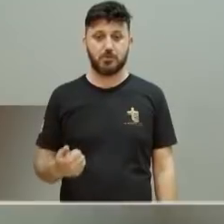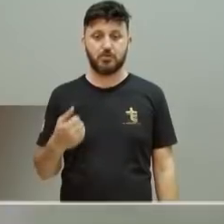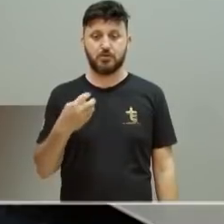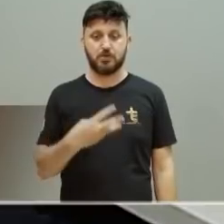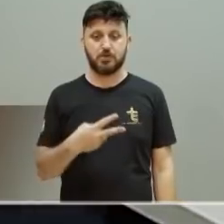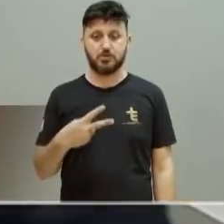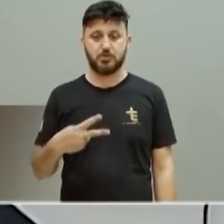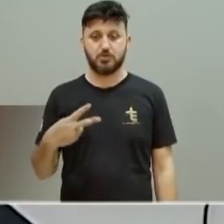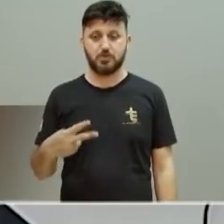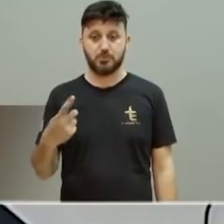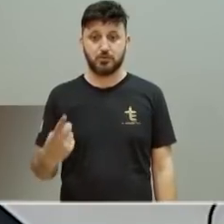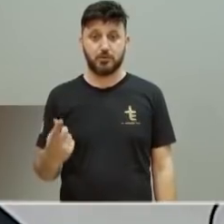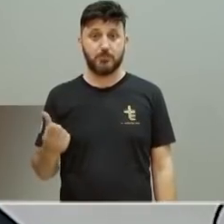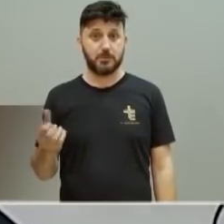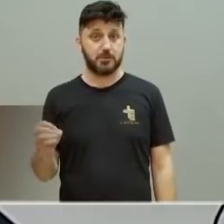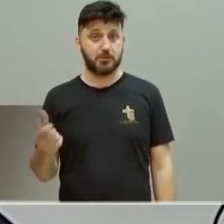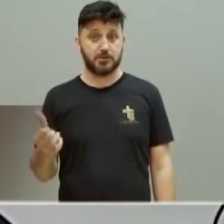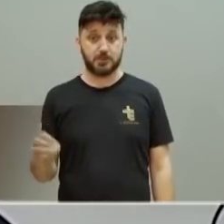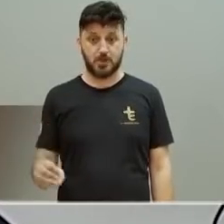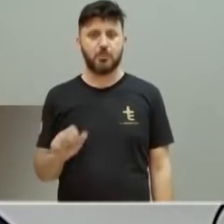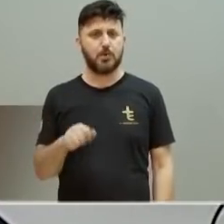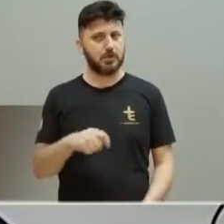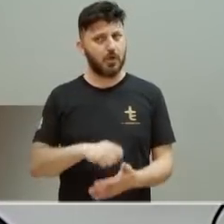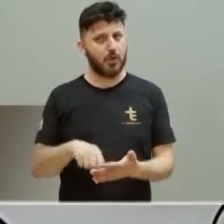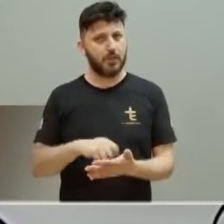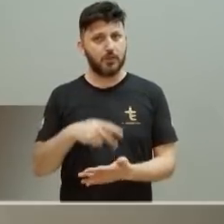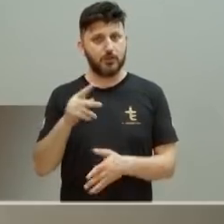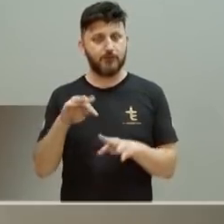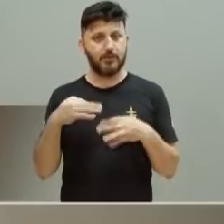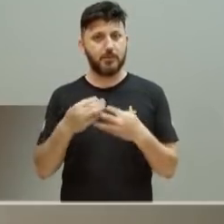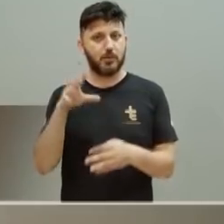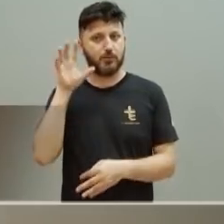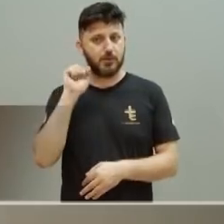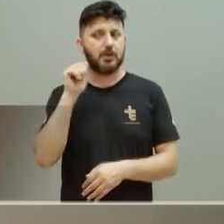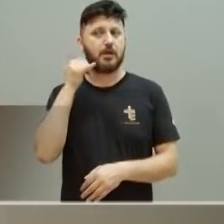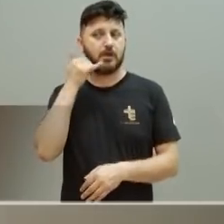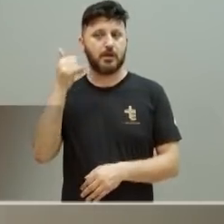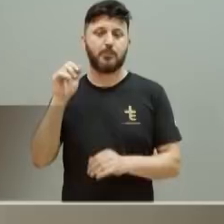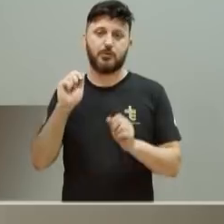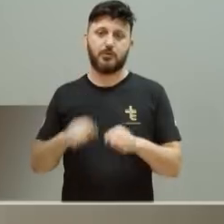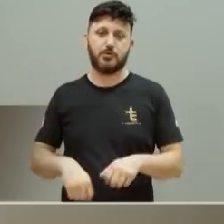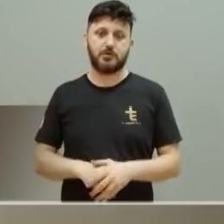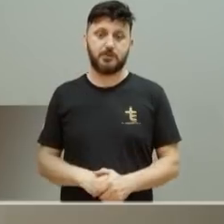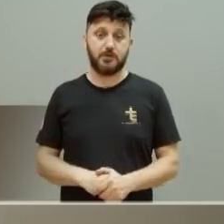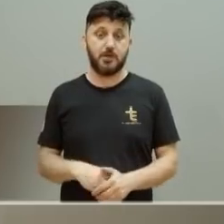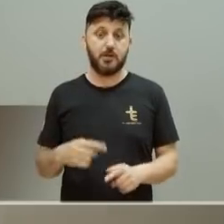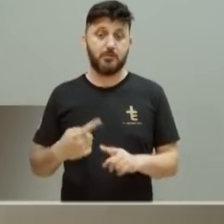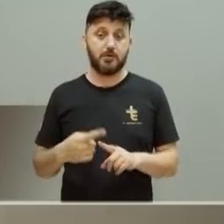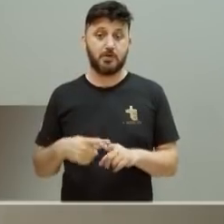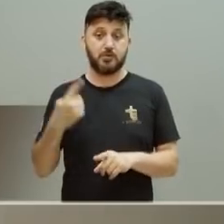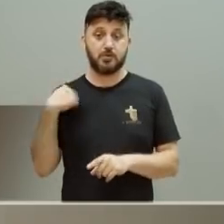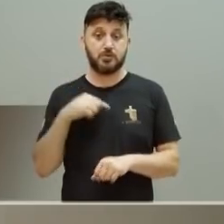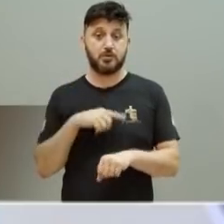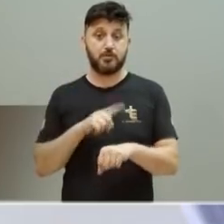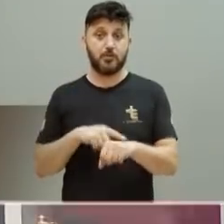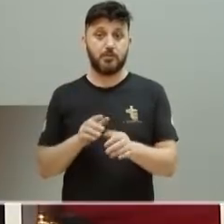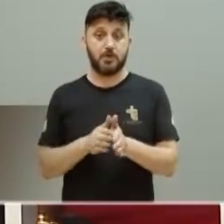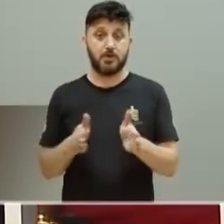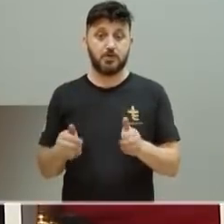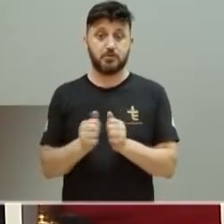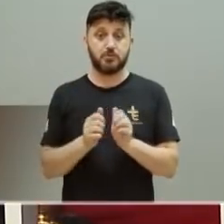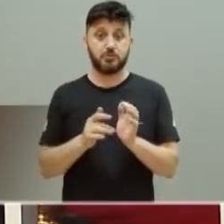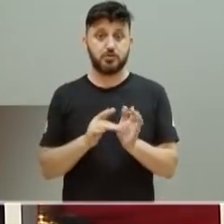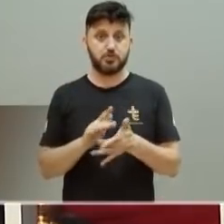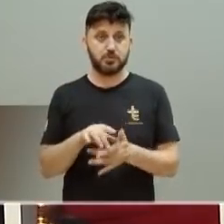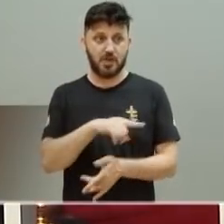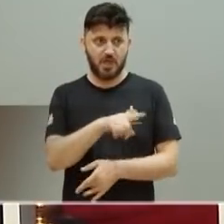41-3221-6060. Faça seu pedido enquanto a pregação está acontecendo. O nosso momento com Jesus. O pessoal não vai parar enquanto você